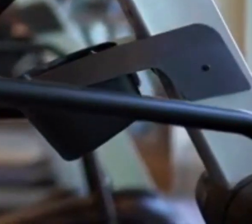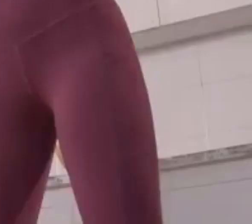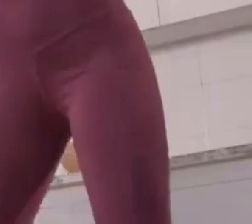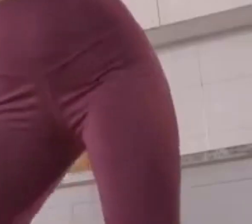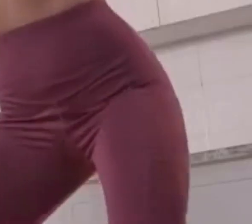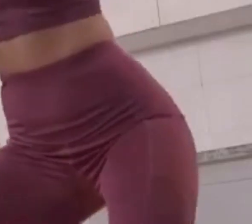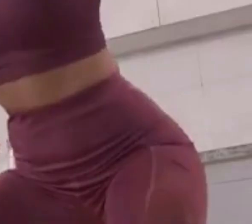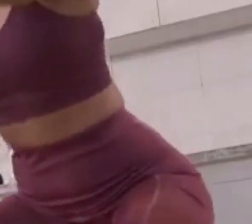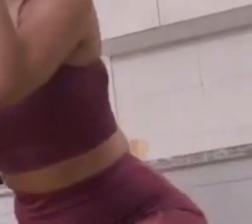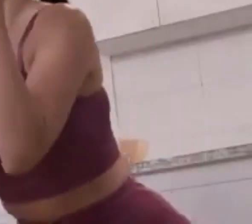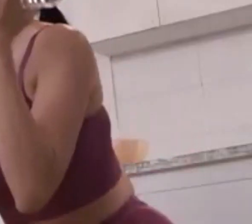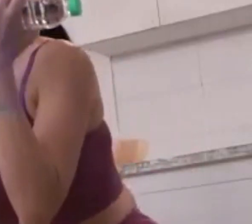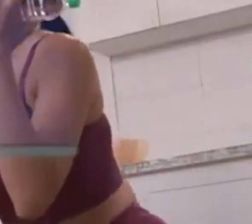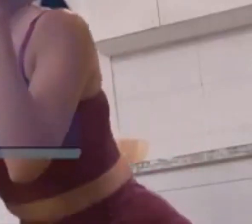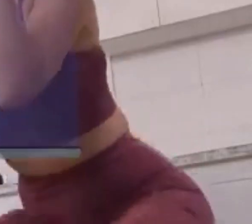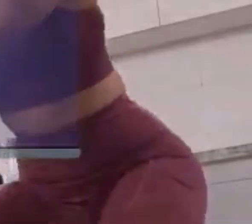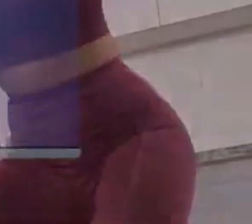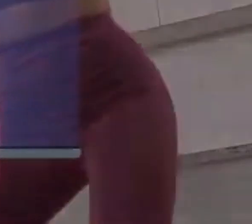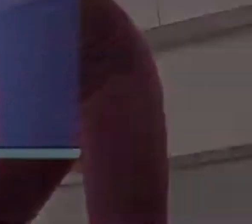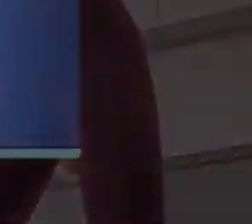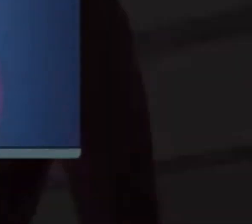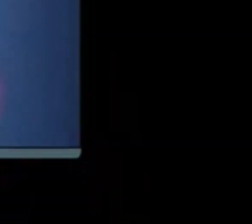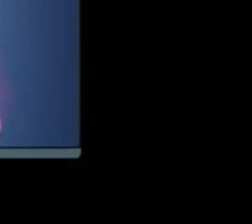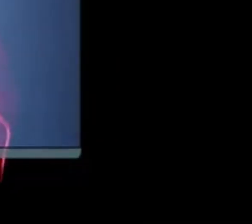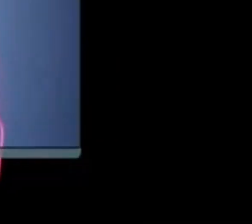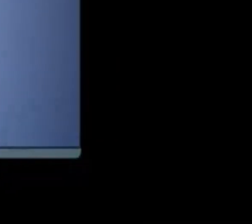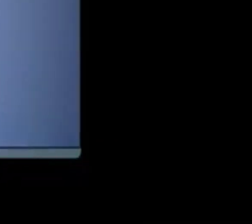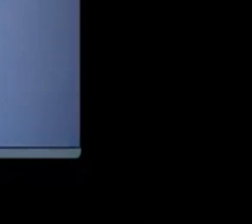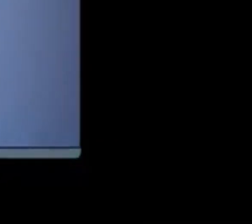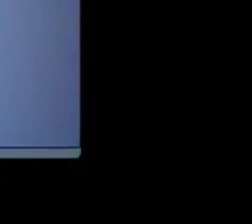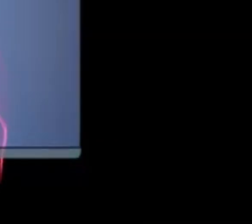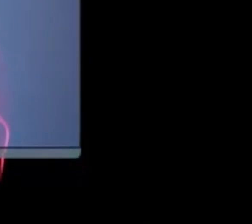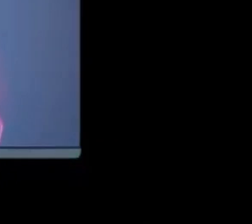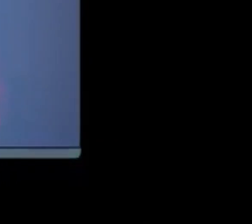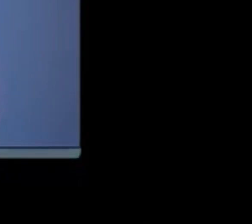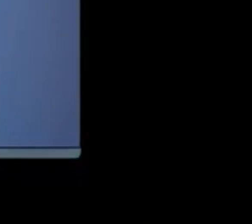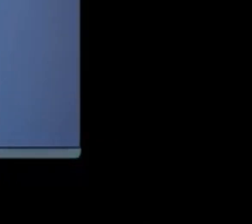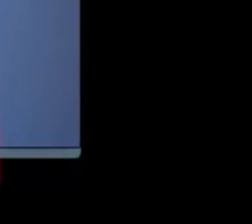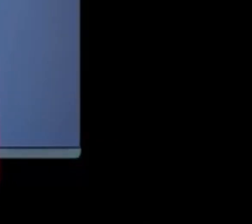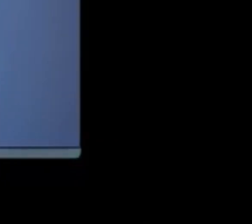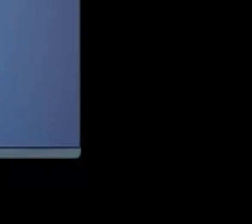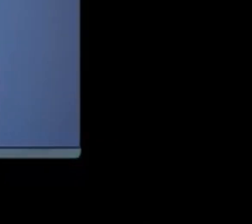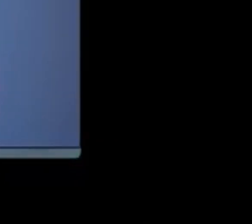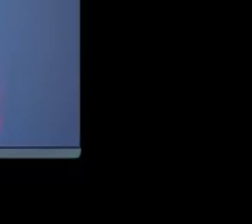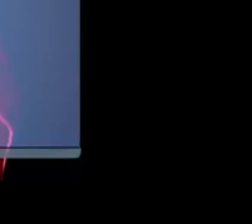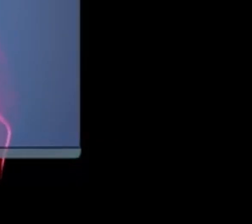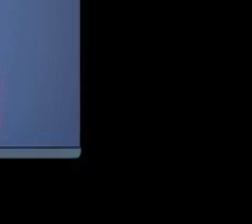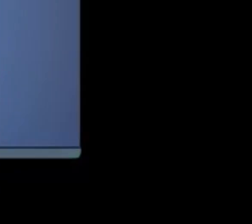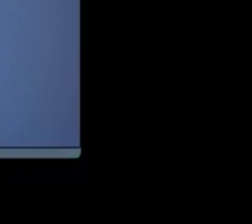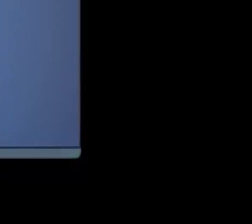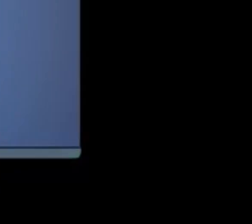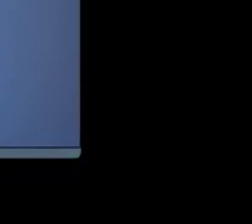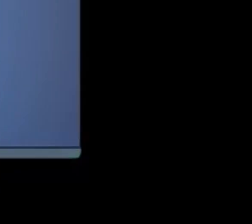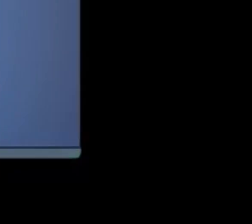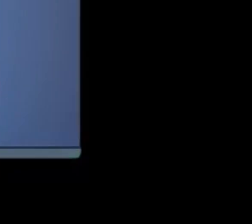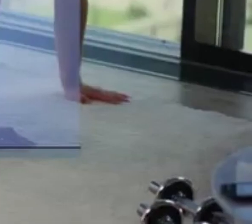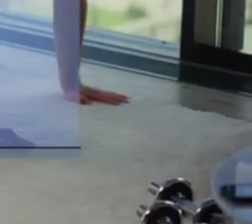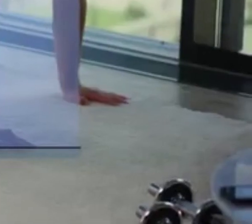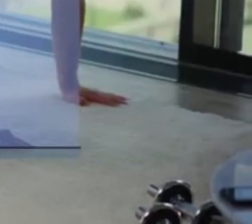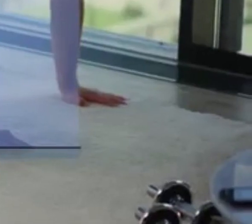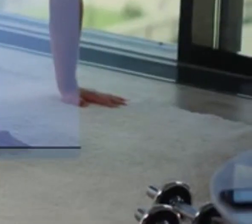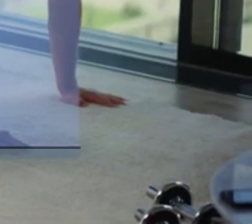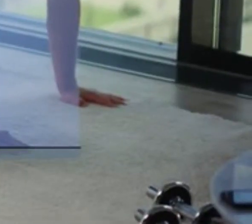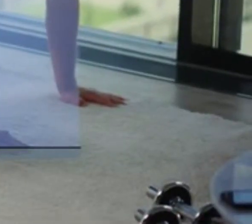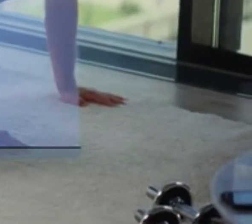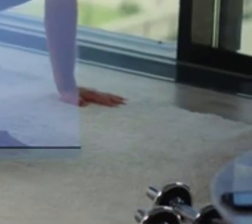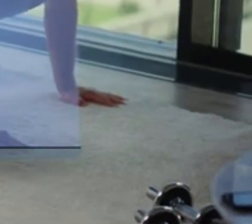exercício físico, os benefícios são inúmeros. Melhora a circulação, menor risco de doenças do coração, reduz